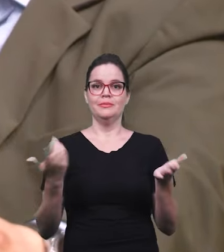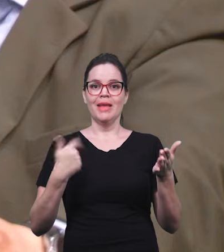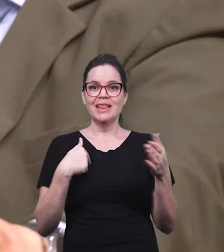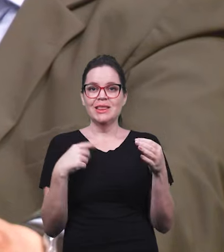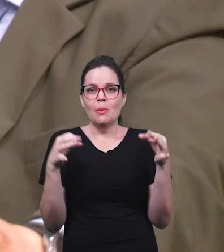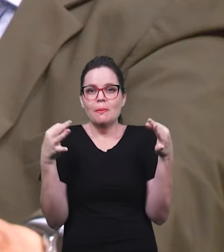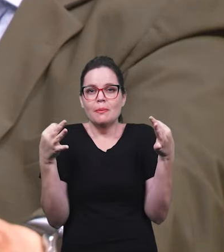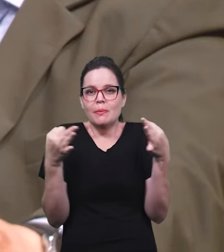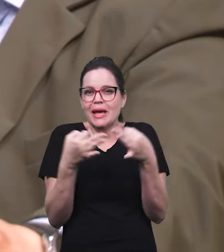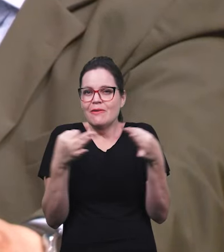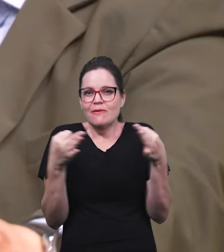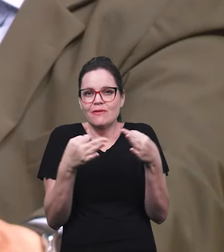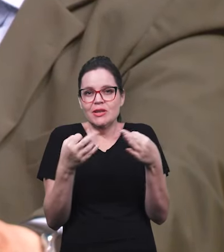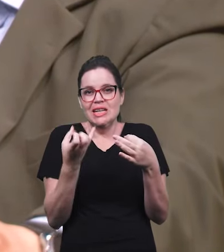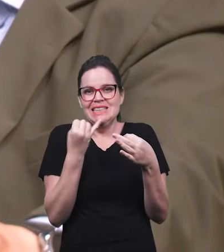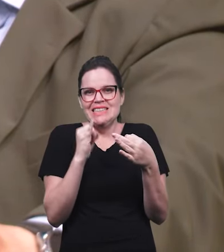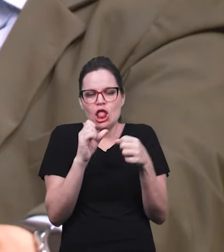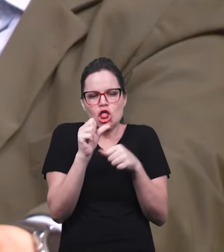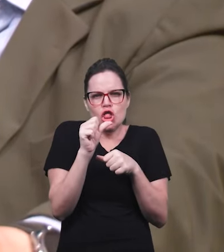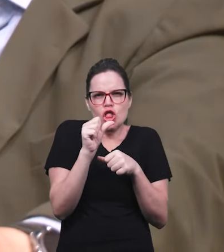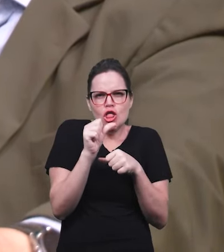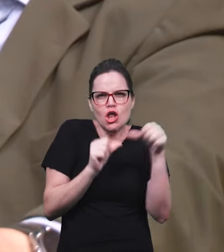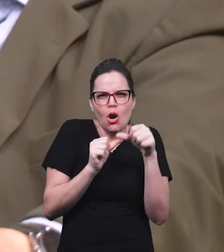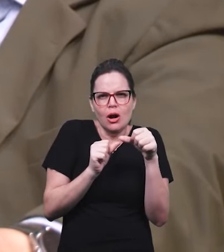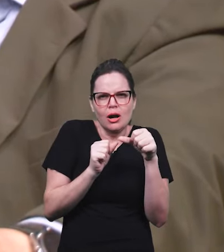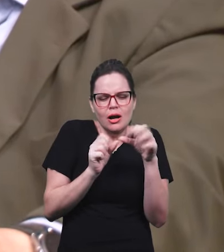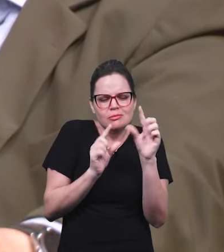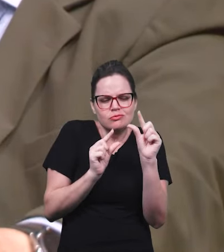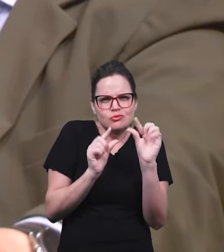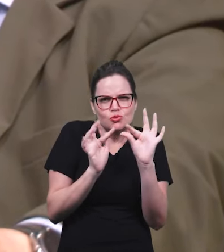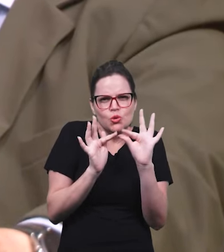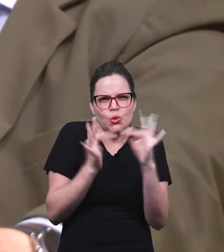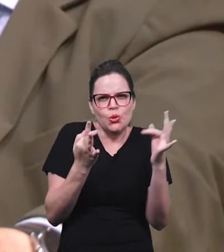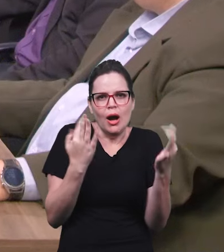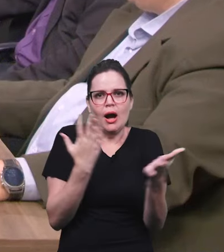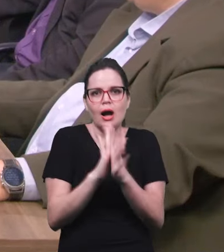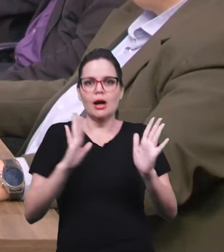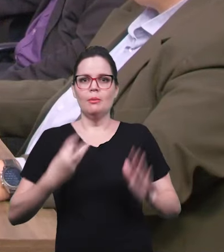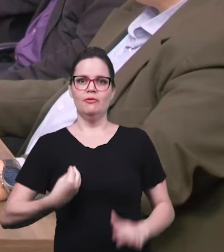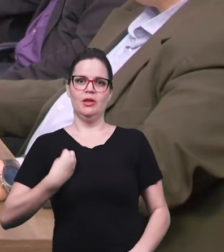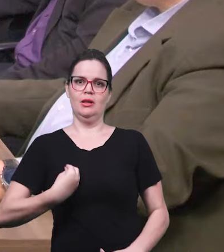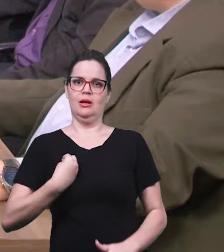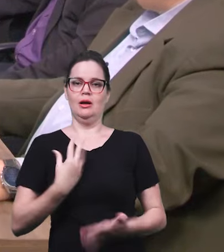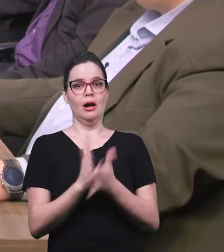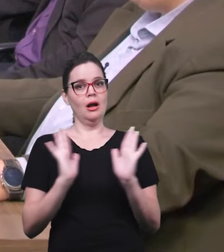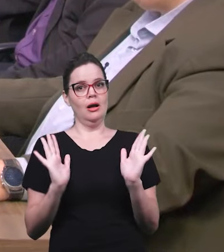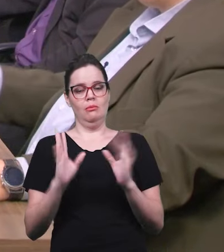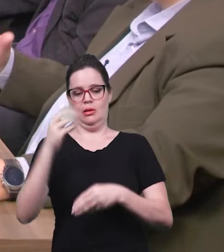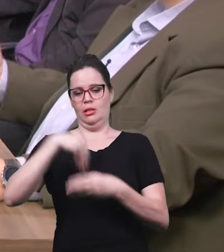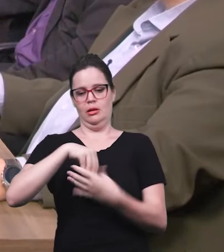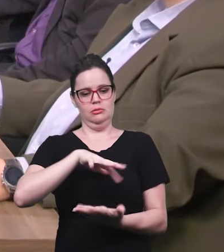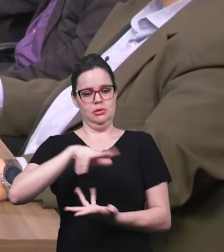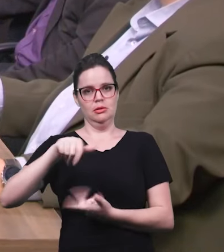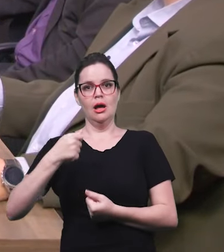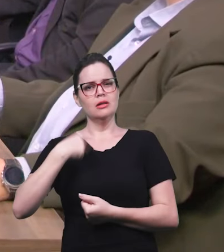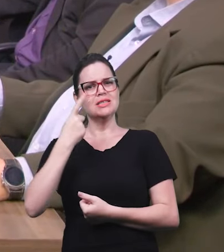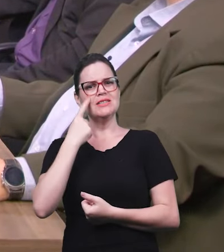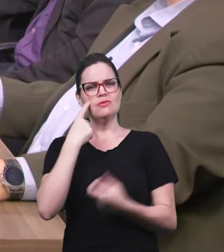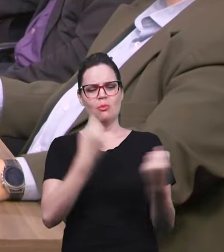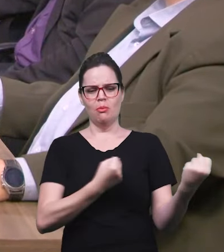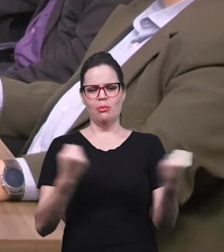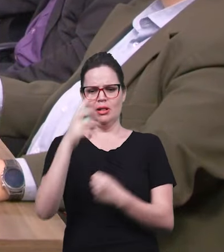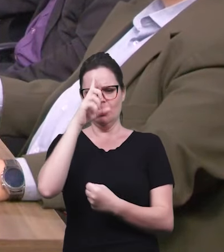fino. Qualquer mudançazinha que você faz ali, você acaba com a vida na Terra, né? E aí você vai ver o poder de Deus, como o poder de